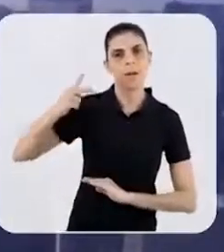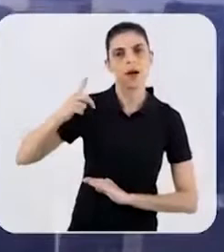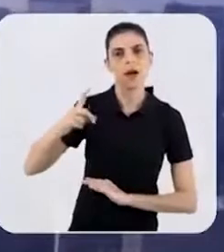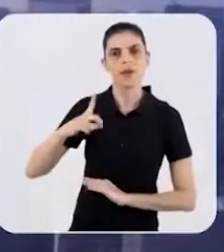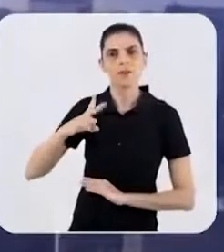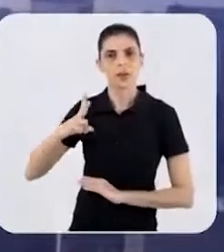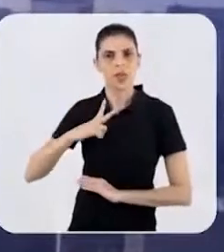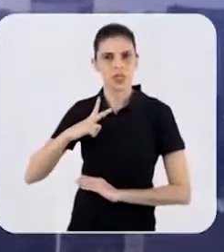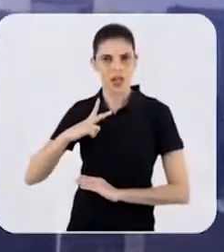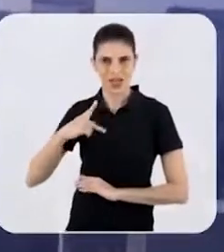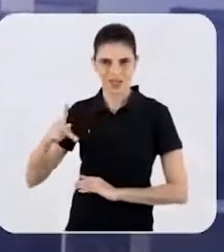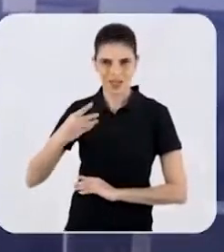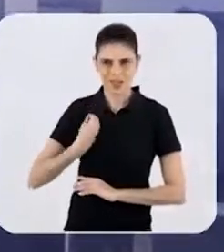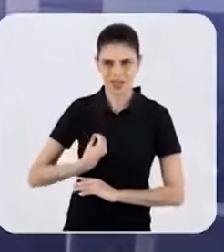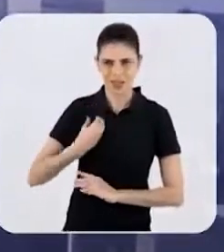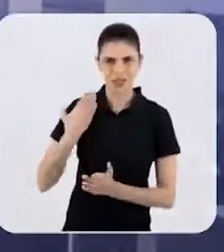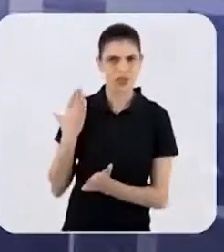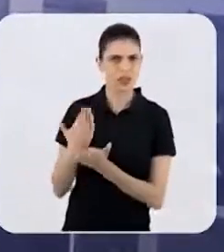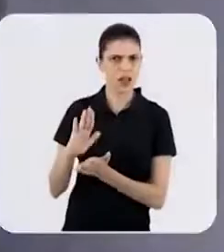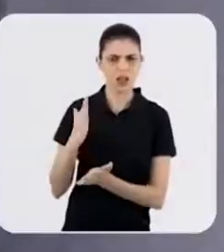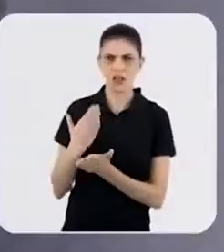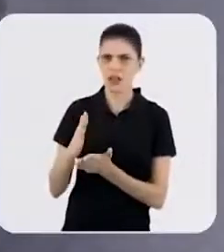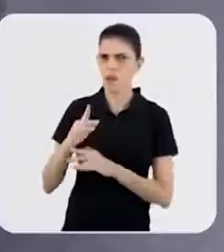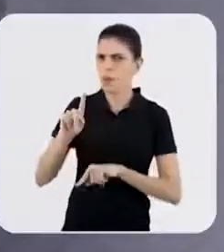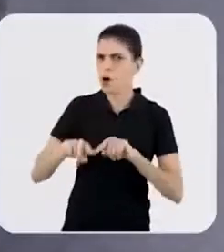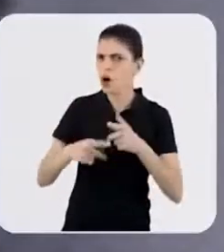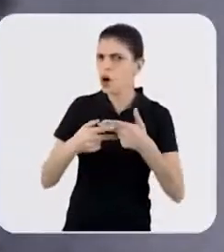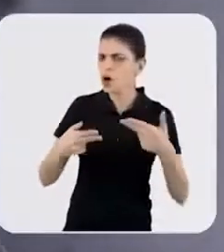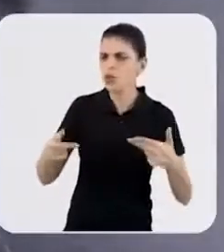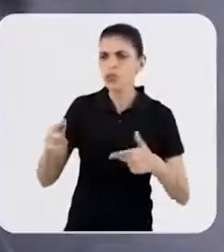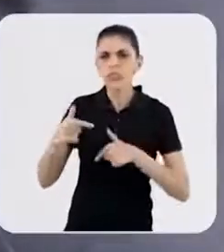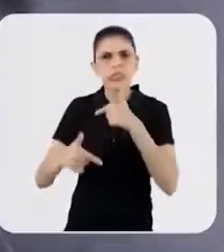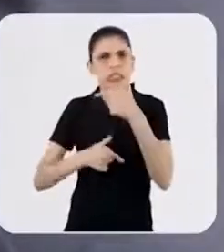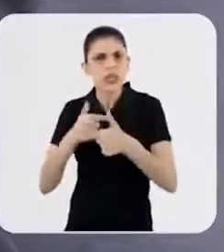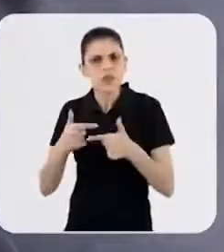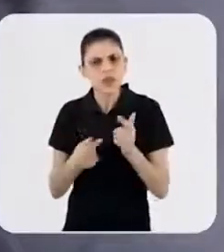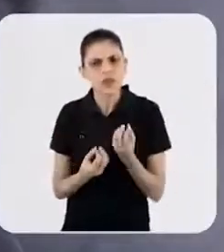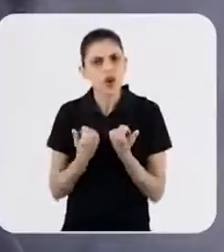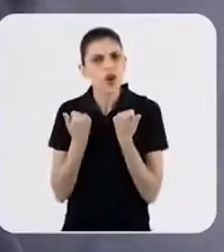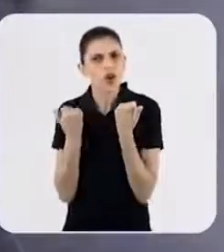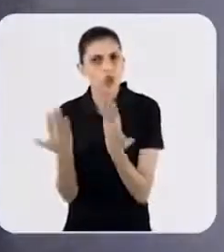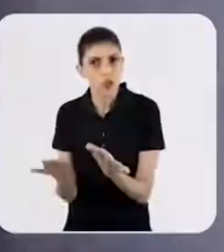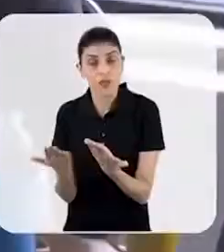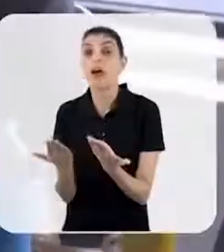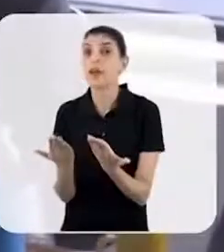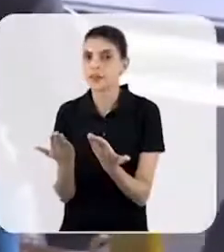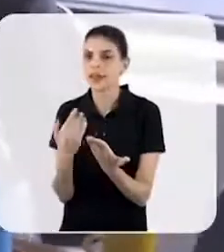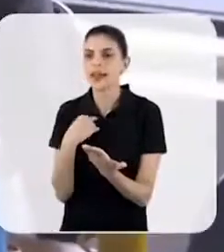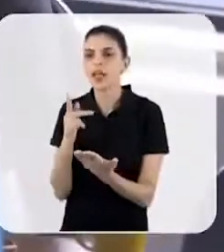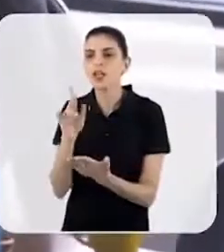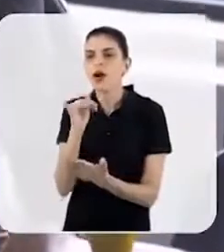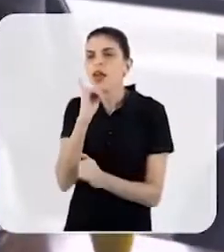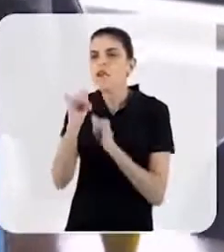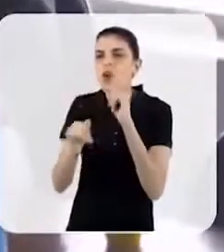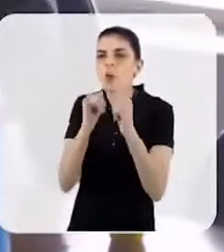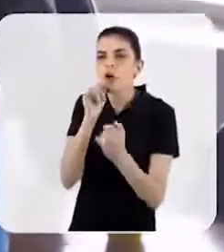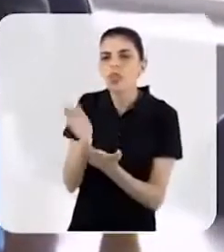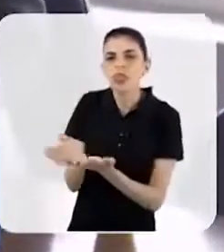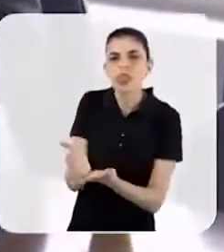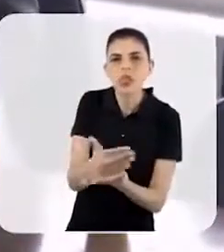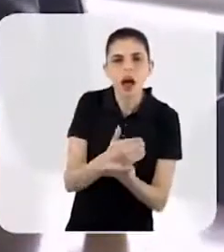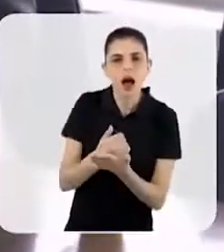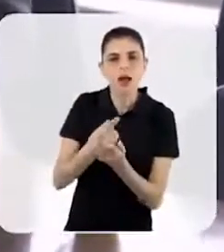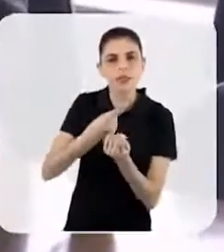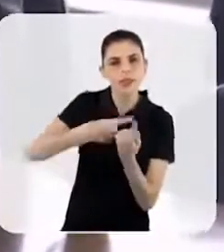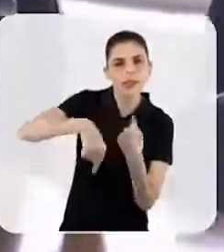pede para ter acesso a dados pessoais que não tem nada a ver com o produto ou com o serviço que está sendo ofertado. Simplesmente quer coletar aquele dado